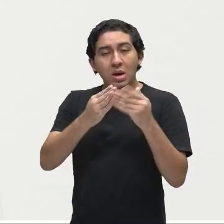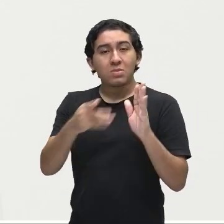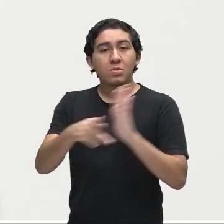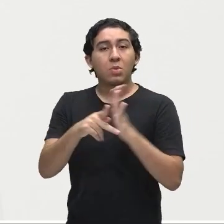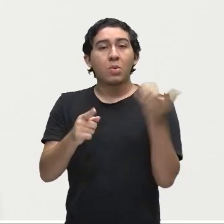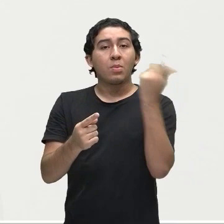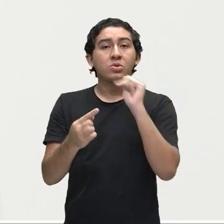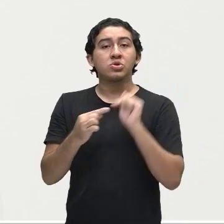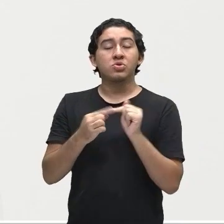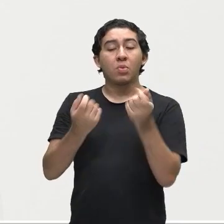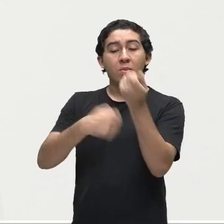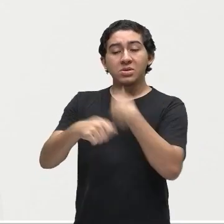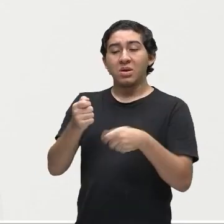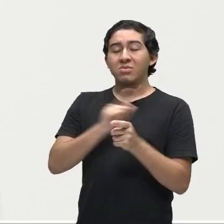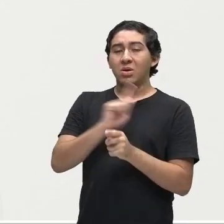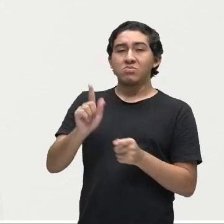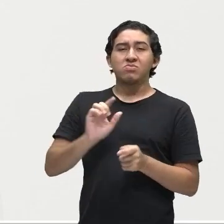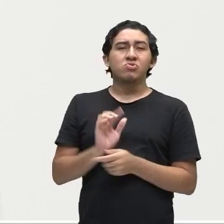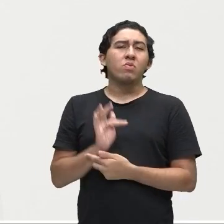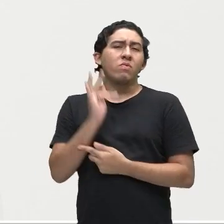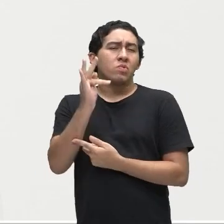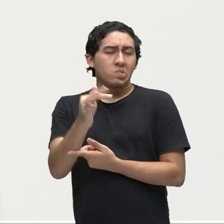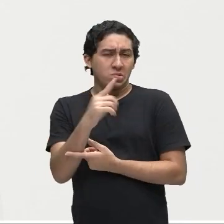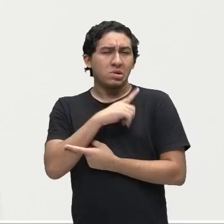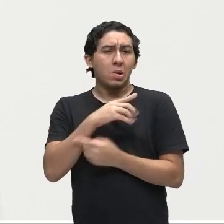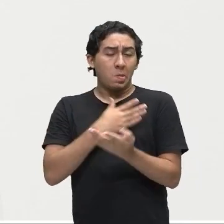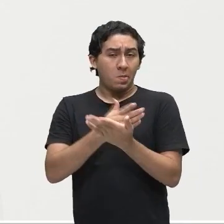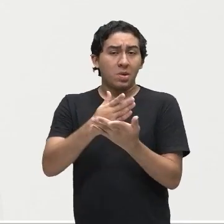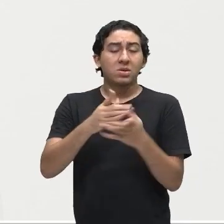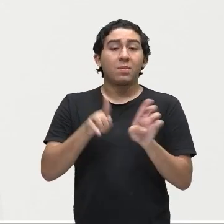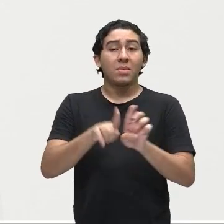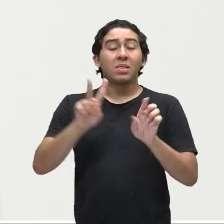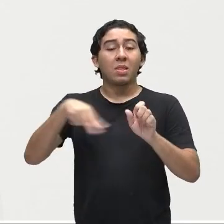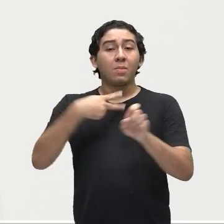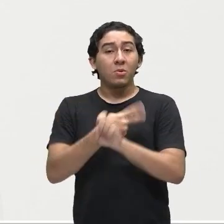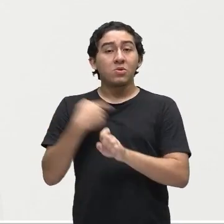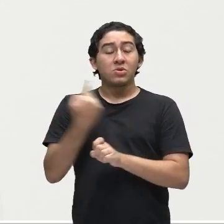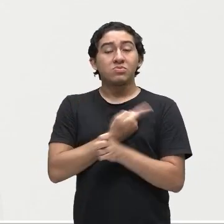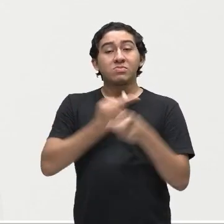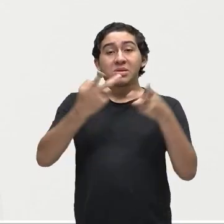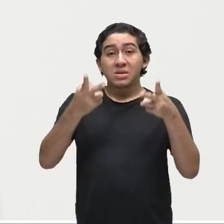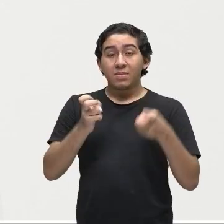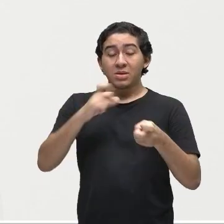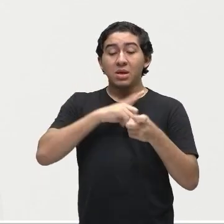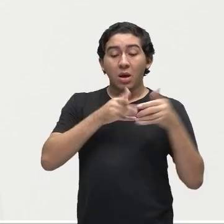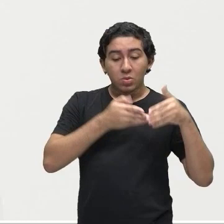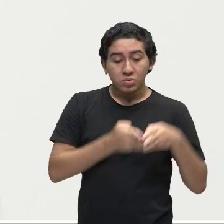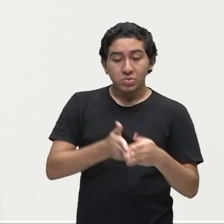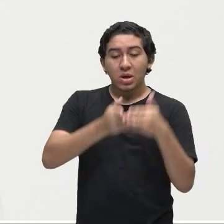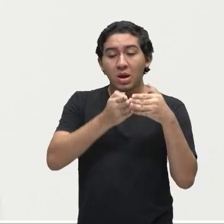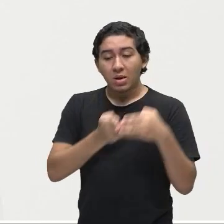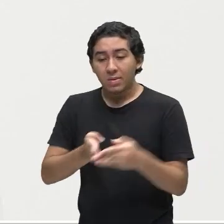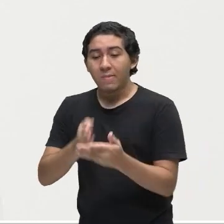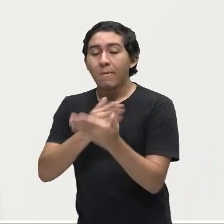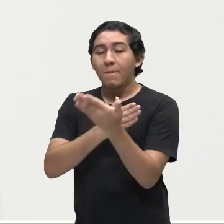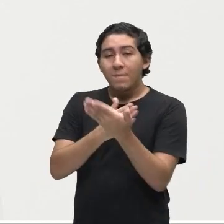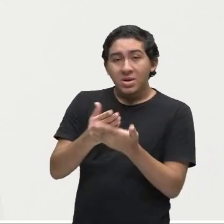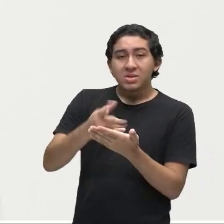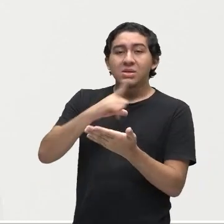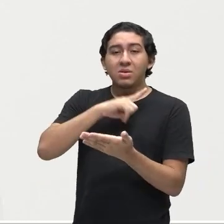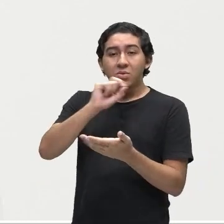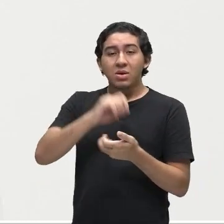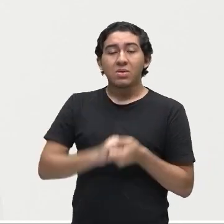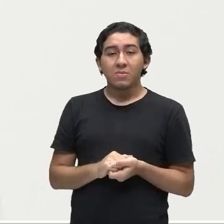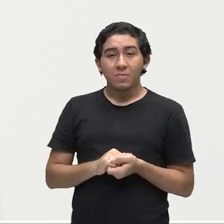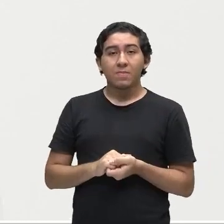vão começar a ter lá na frente. Aí depois nós vamos ver surgindo aí as cruzadas, onde vão começar a vir por terra em